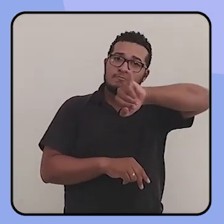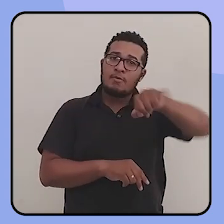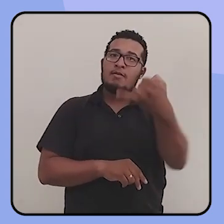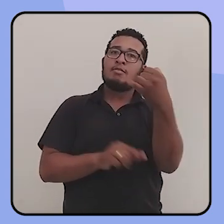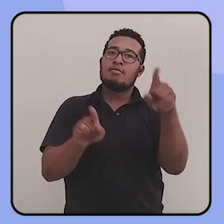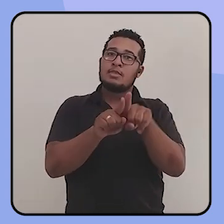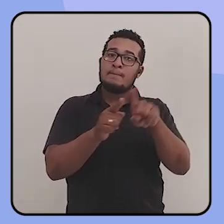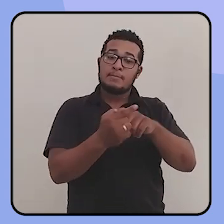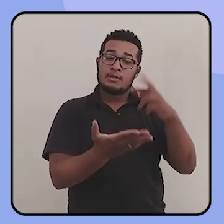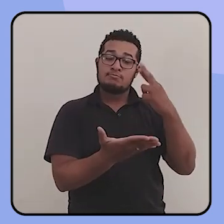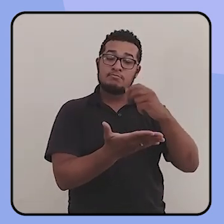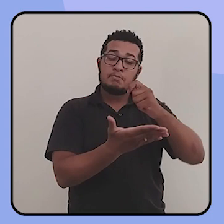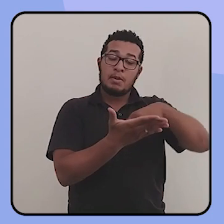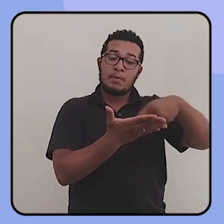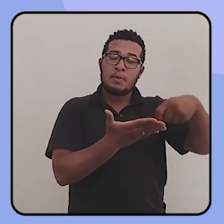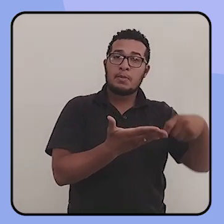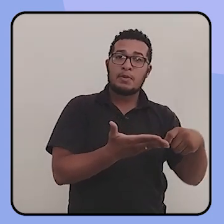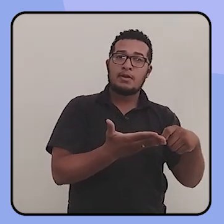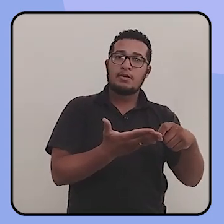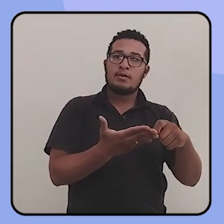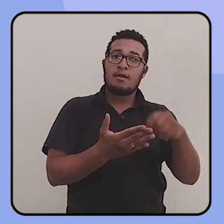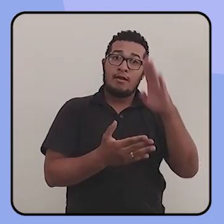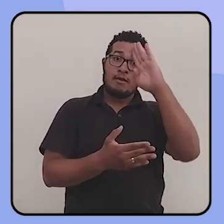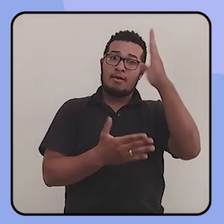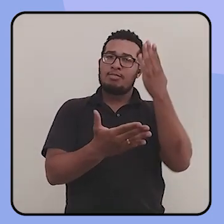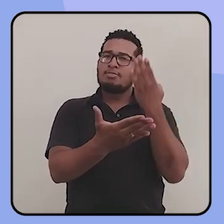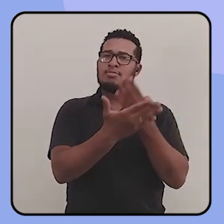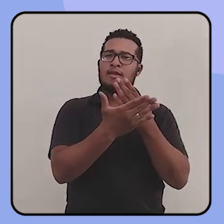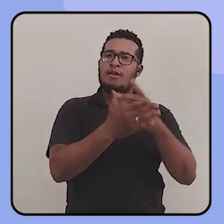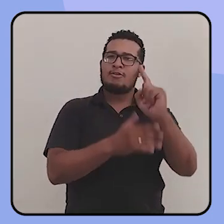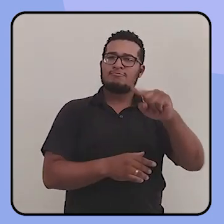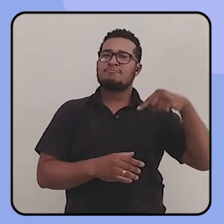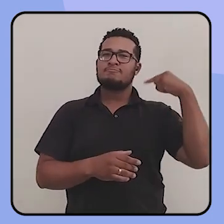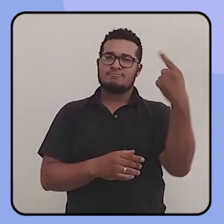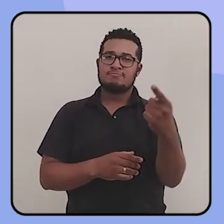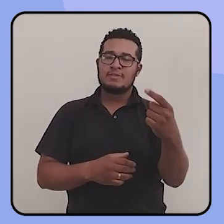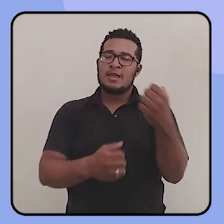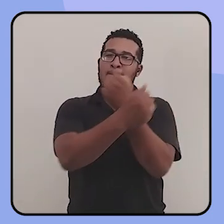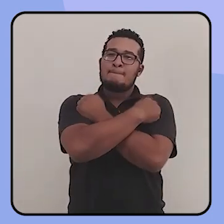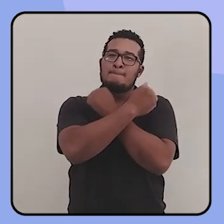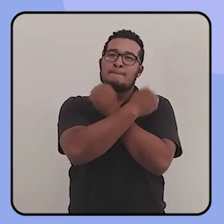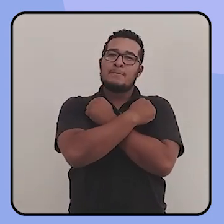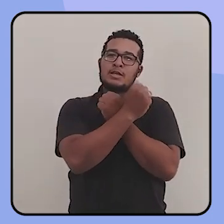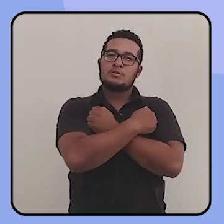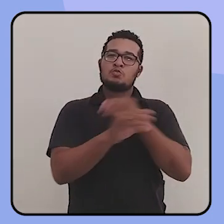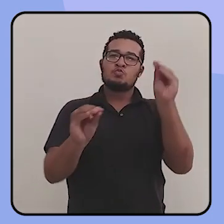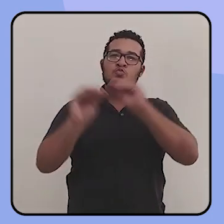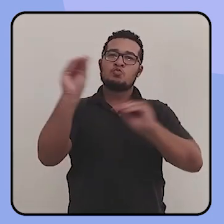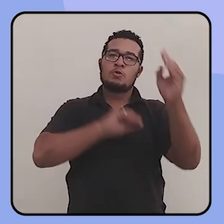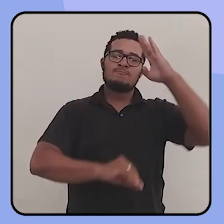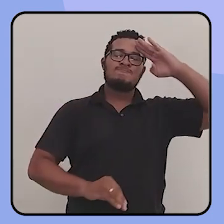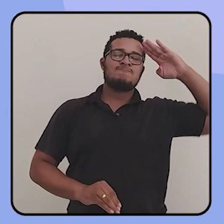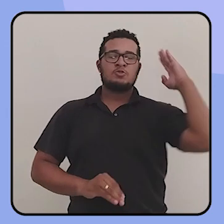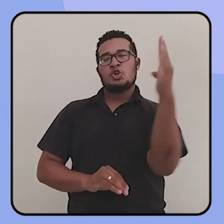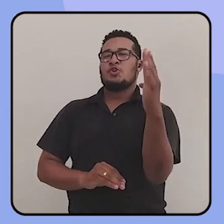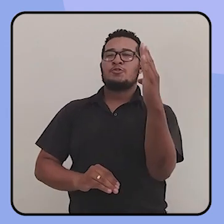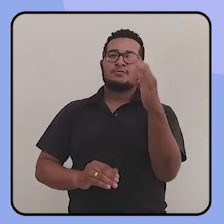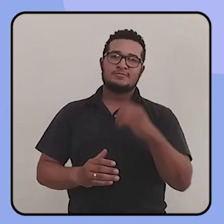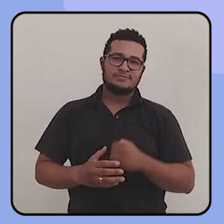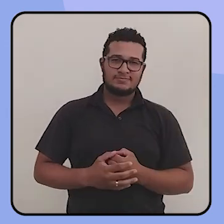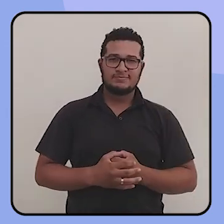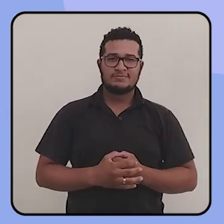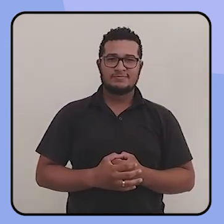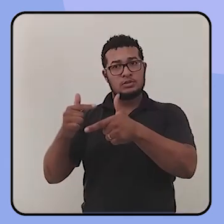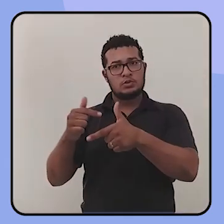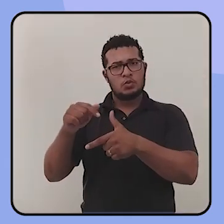no Vale do Rio Cricaré, e em toda a faixa litorânea do estado. Então, a tradição